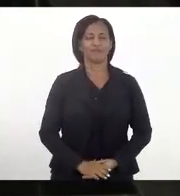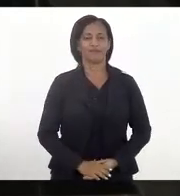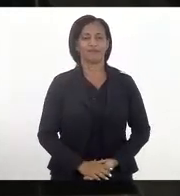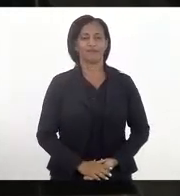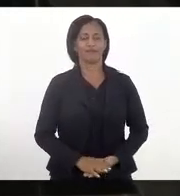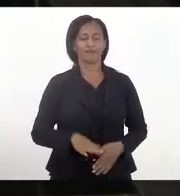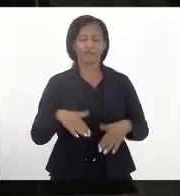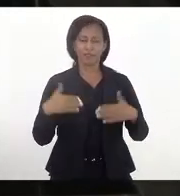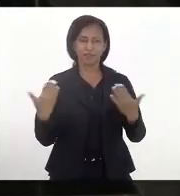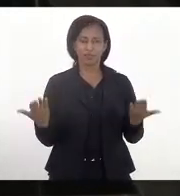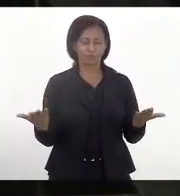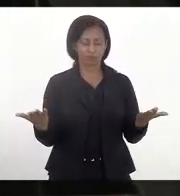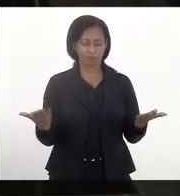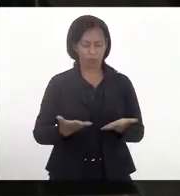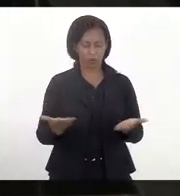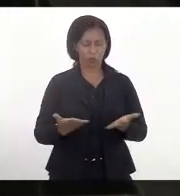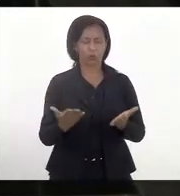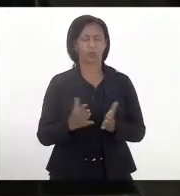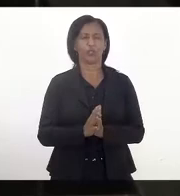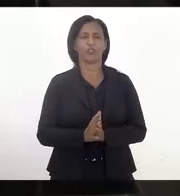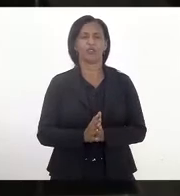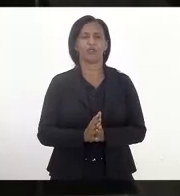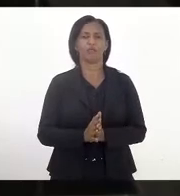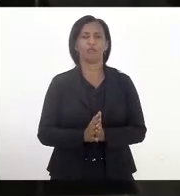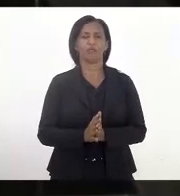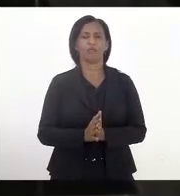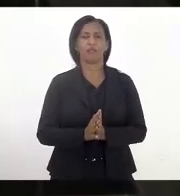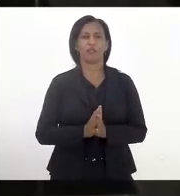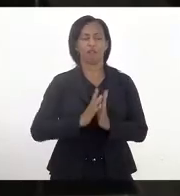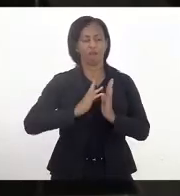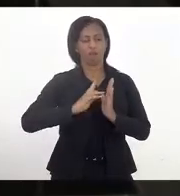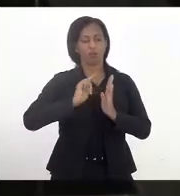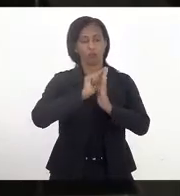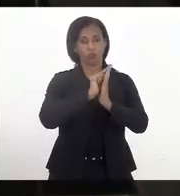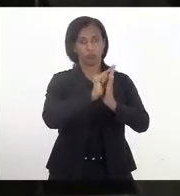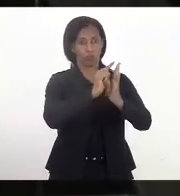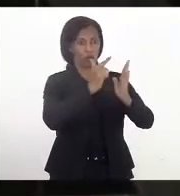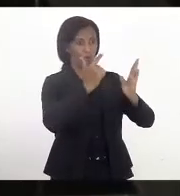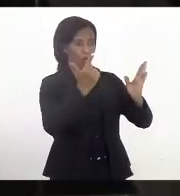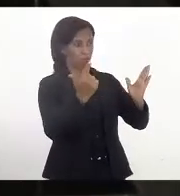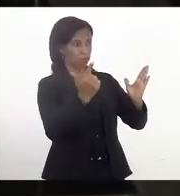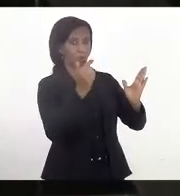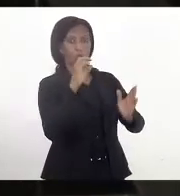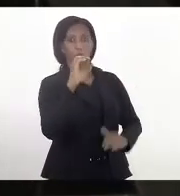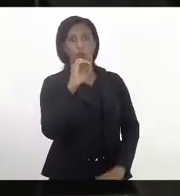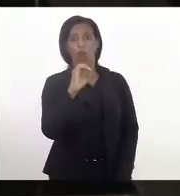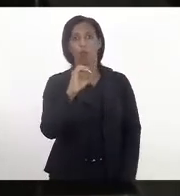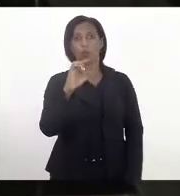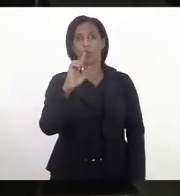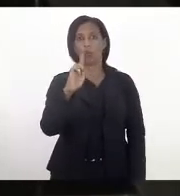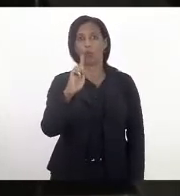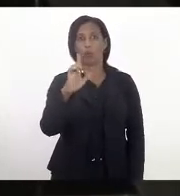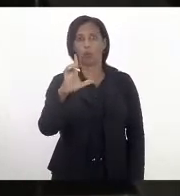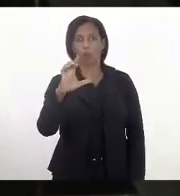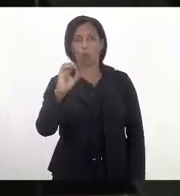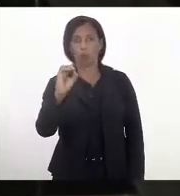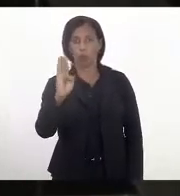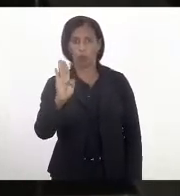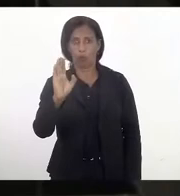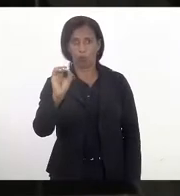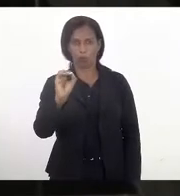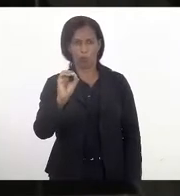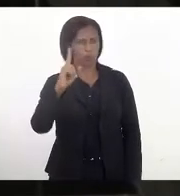hoje e ao ler o jornal O Globo e como faço cotidianamente